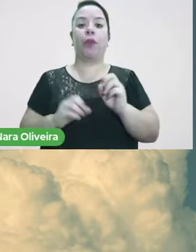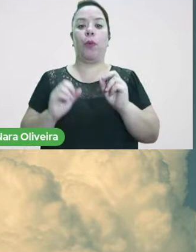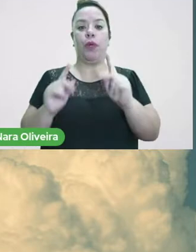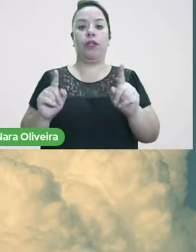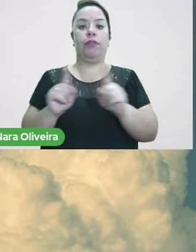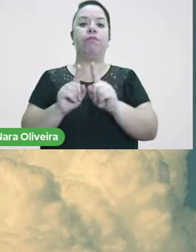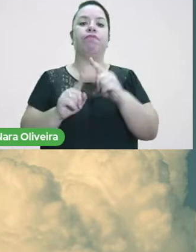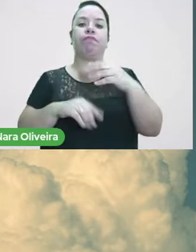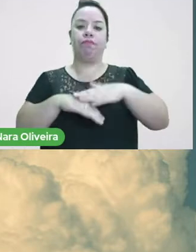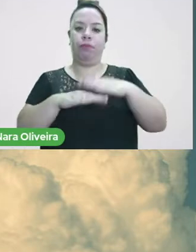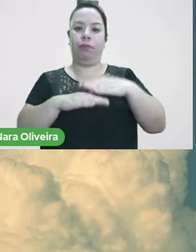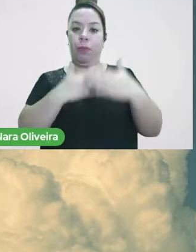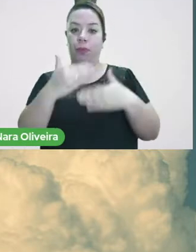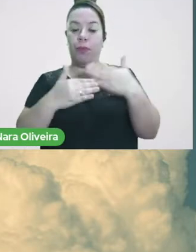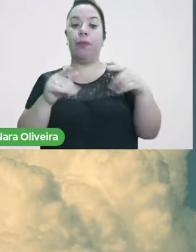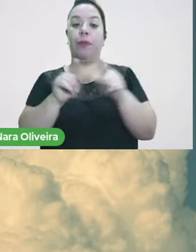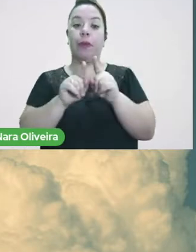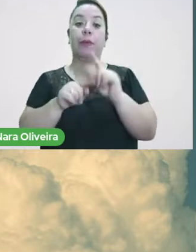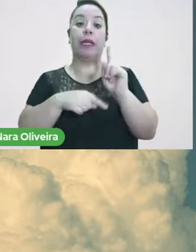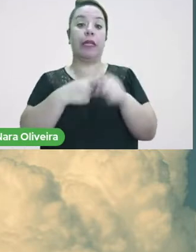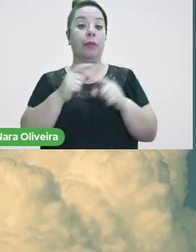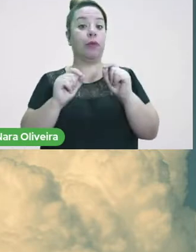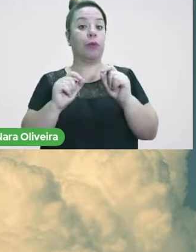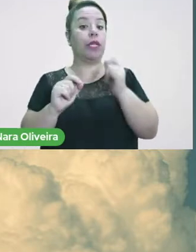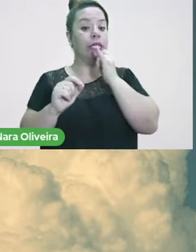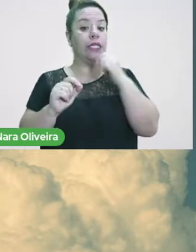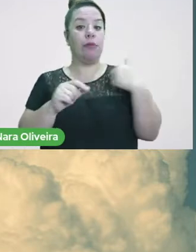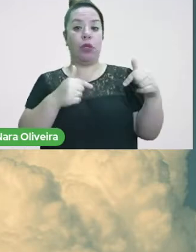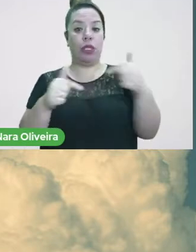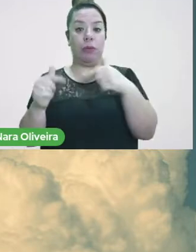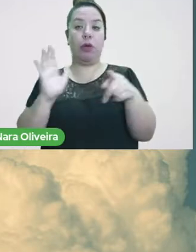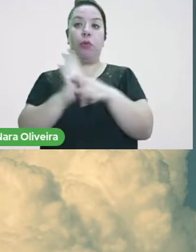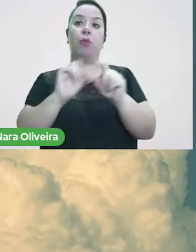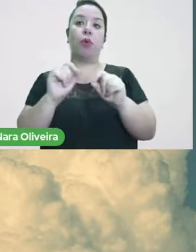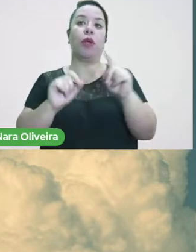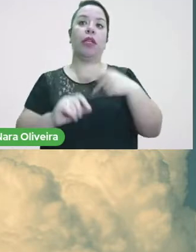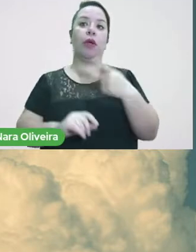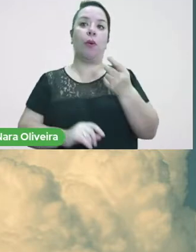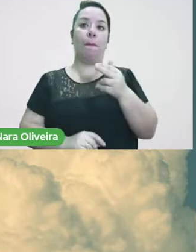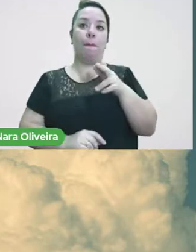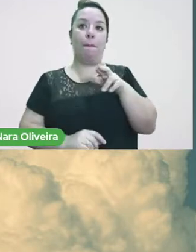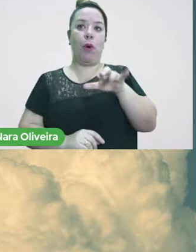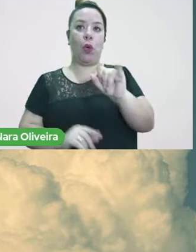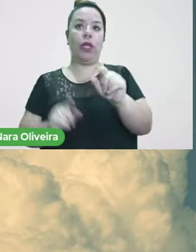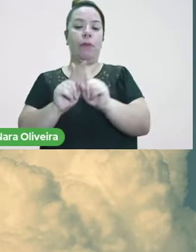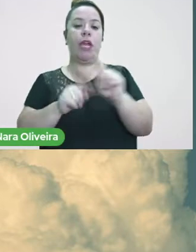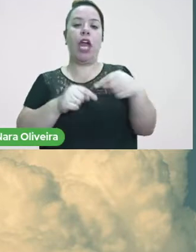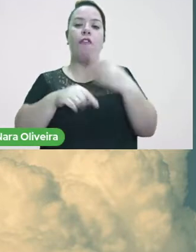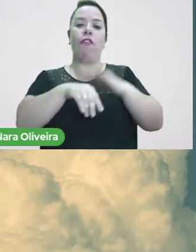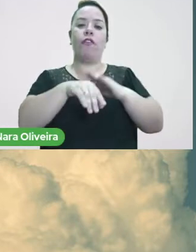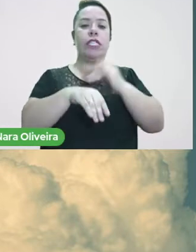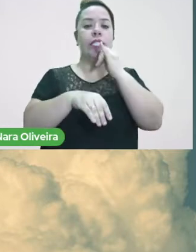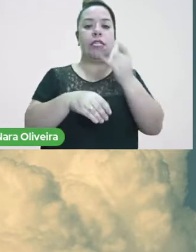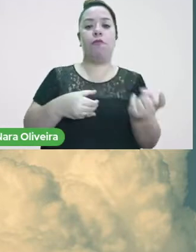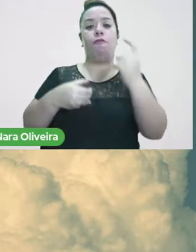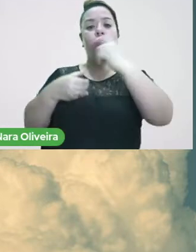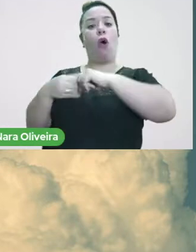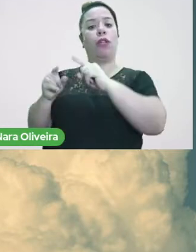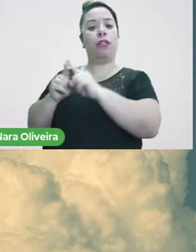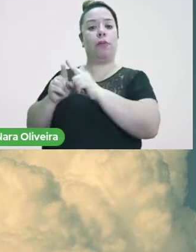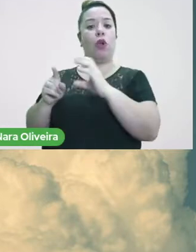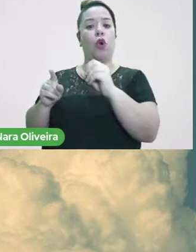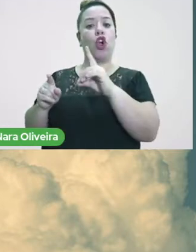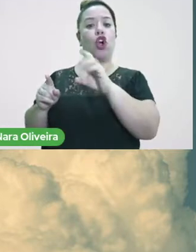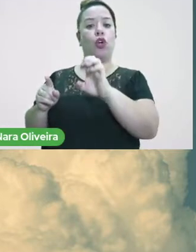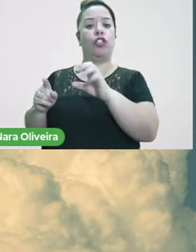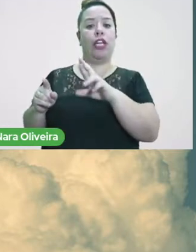desenvolvimento. Aí, como eu estou trabalhando com pull request, depois do desenvolvimento eu preciso fazer um code review, certo? Depois do code review, aí eu